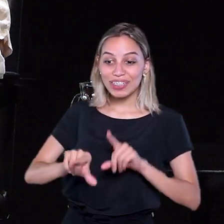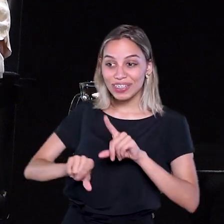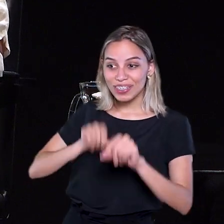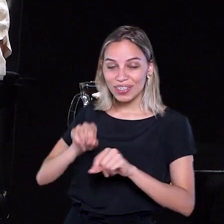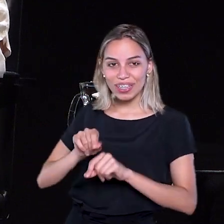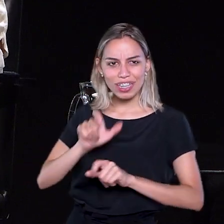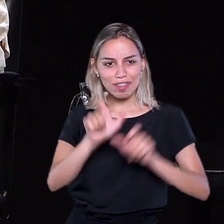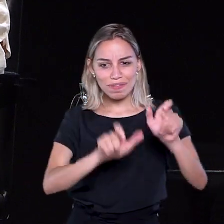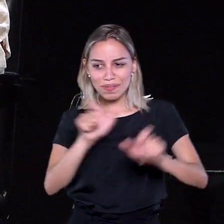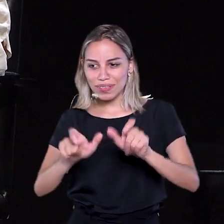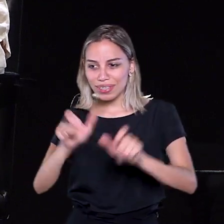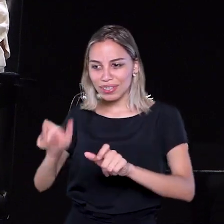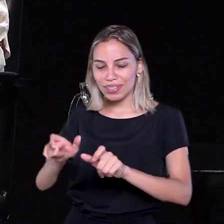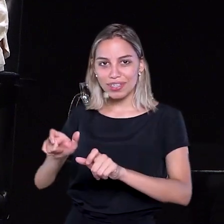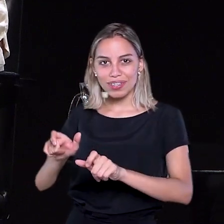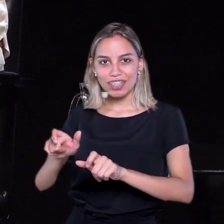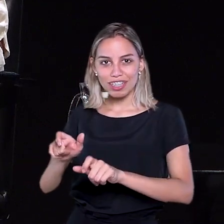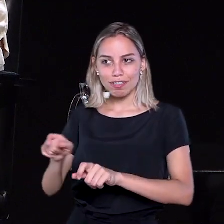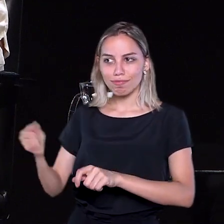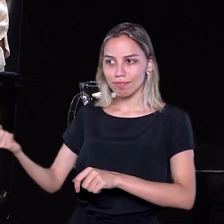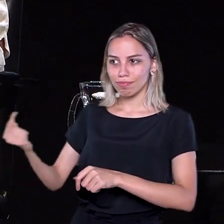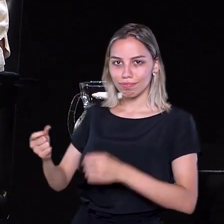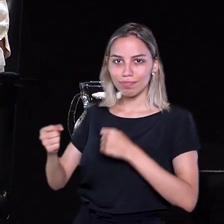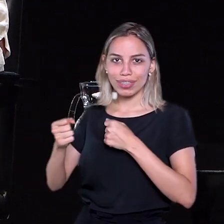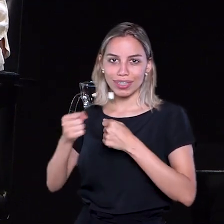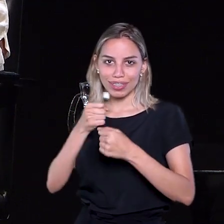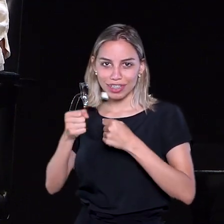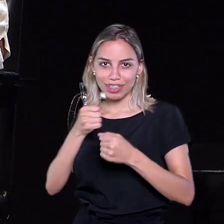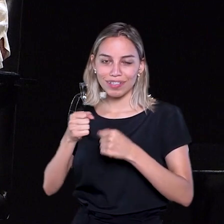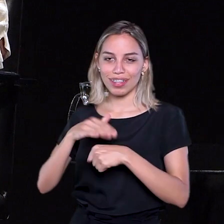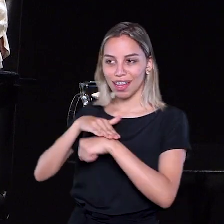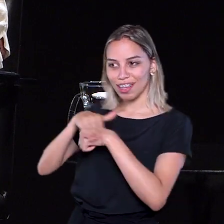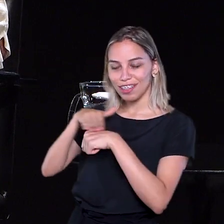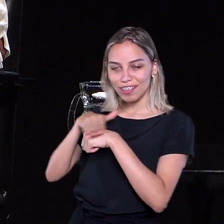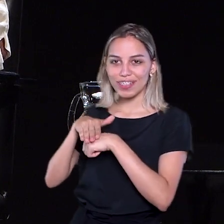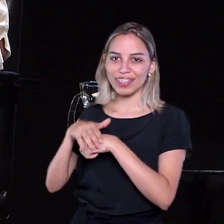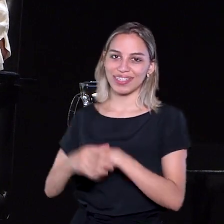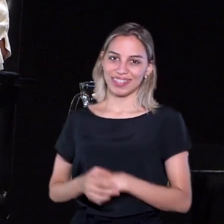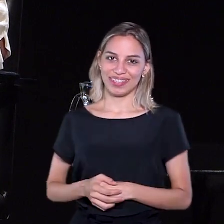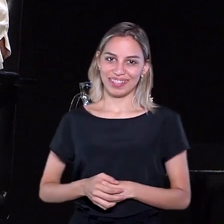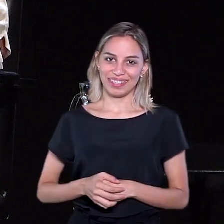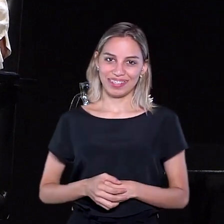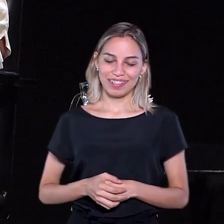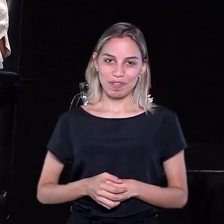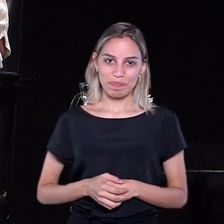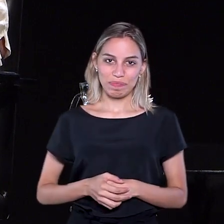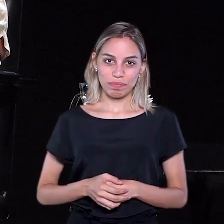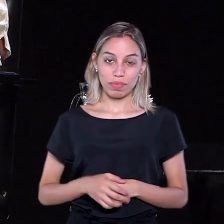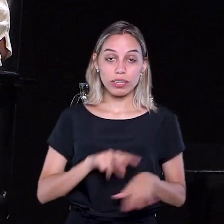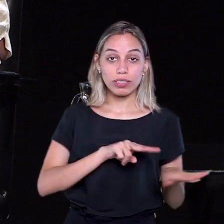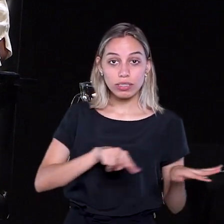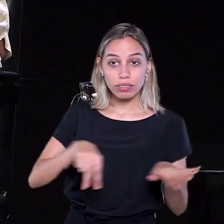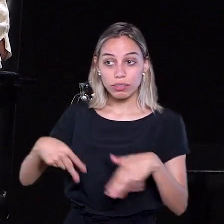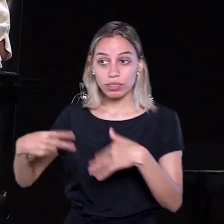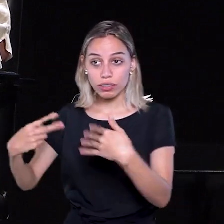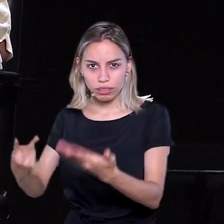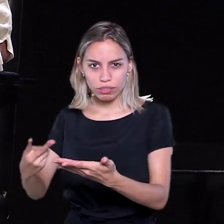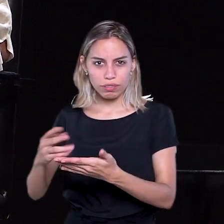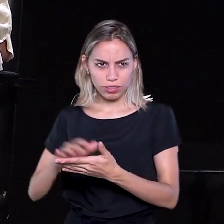escolheu essas pessoas durante o ano que a gente tem trago para conversar com vocês. Na semana que